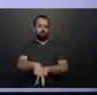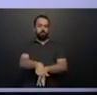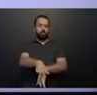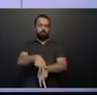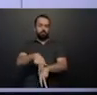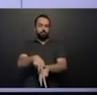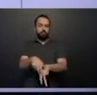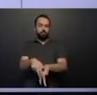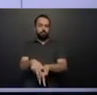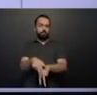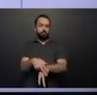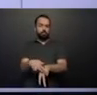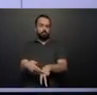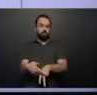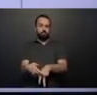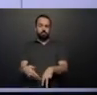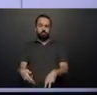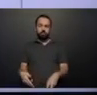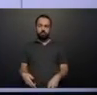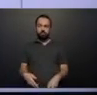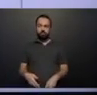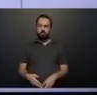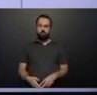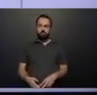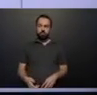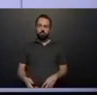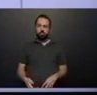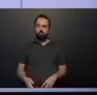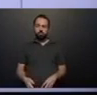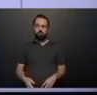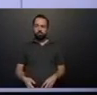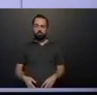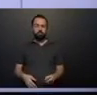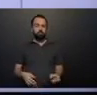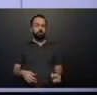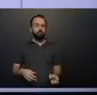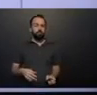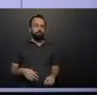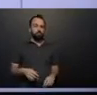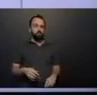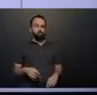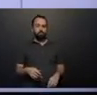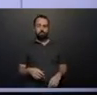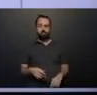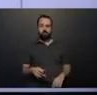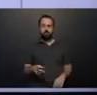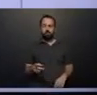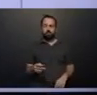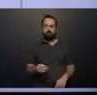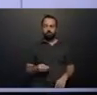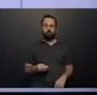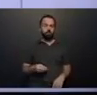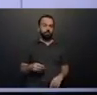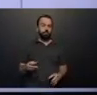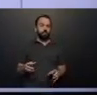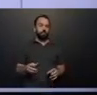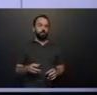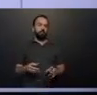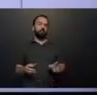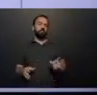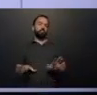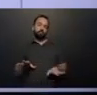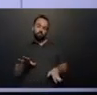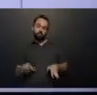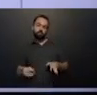comprida. Aqui as regras de segurança. Se a pessoa ingerir ou se ferir com